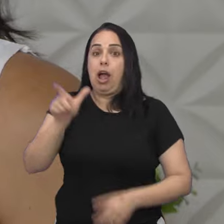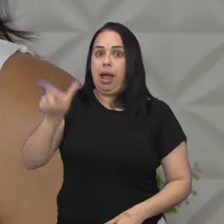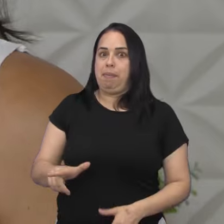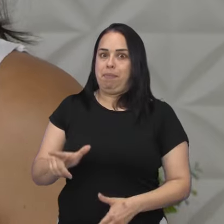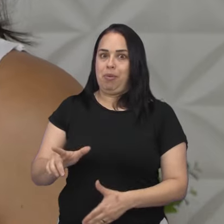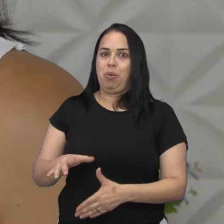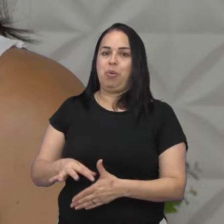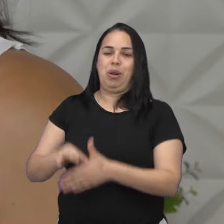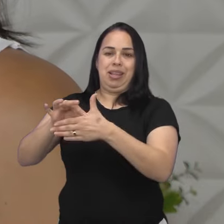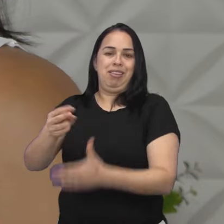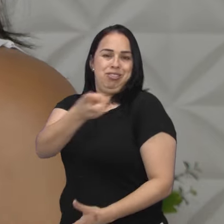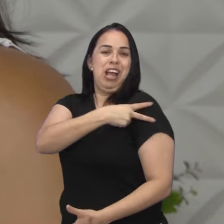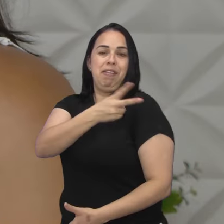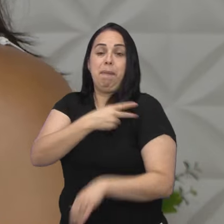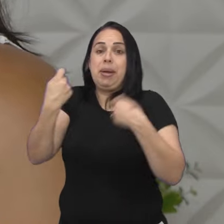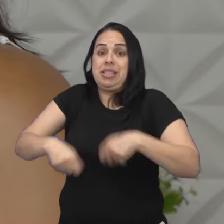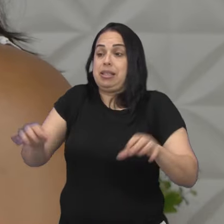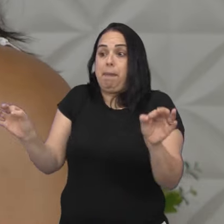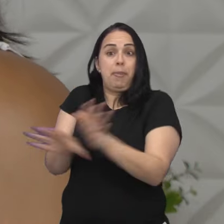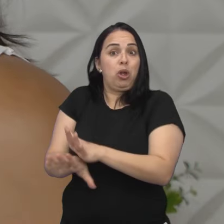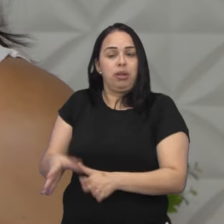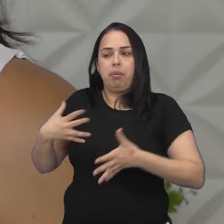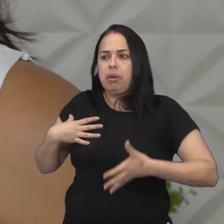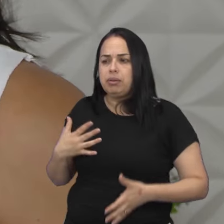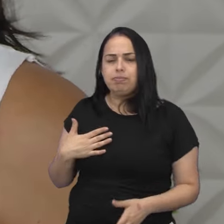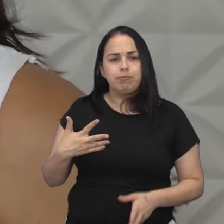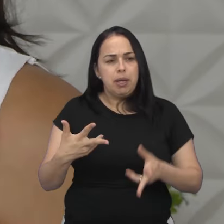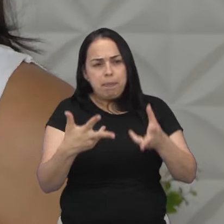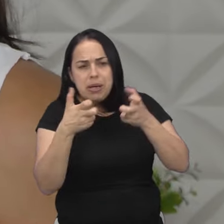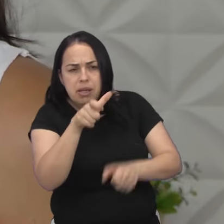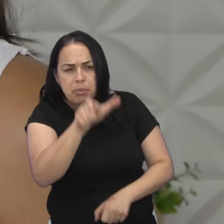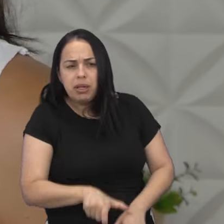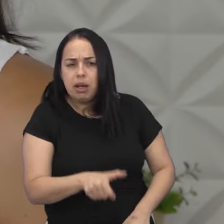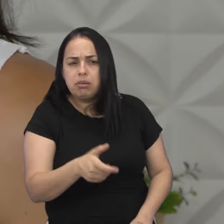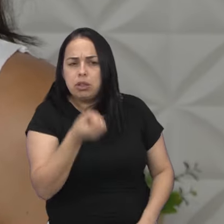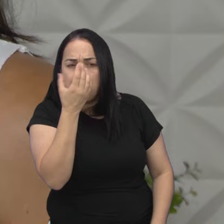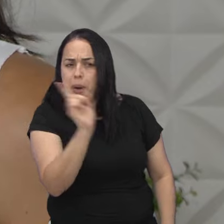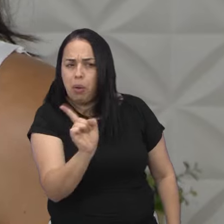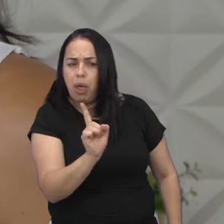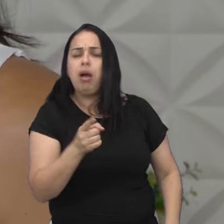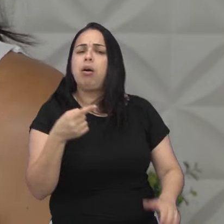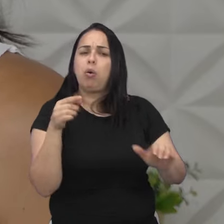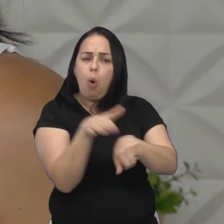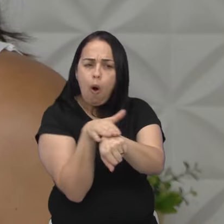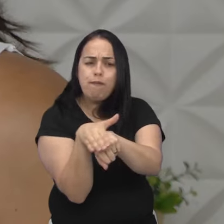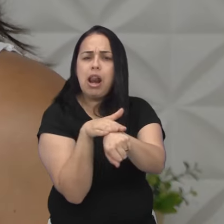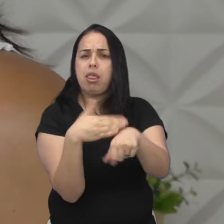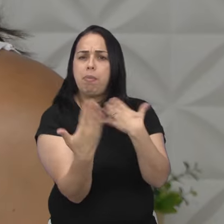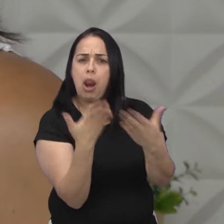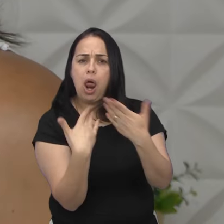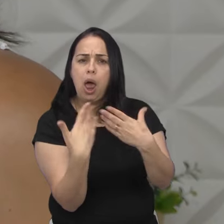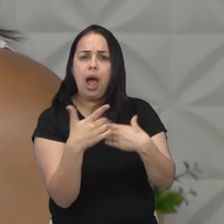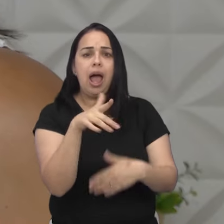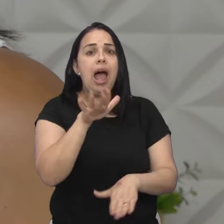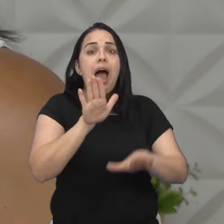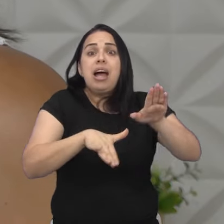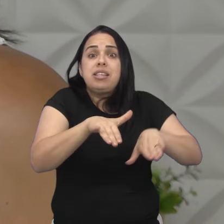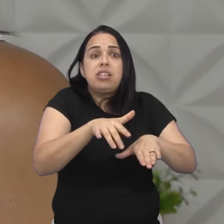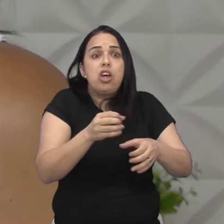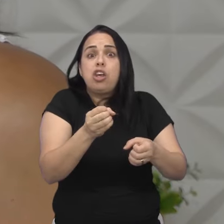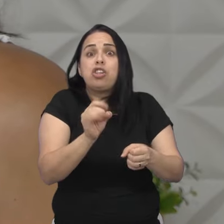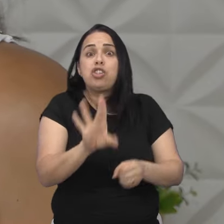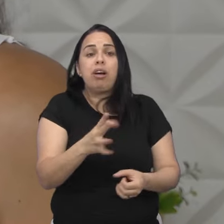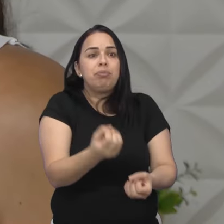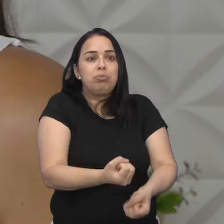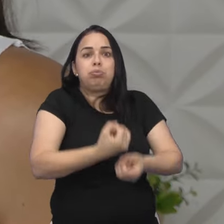via os líderes têm que estar preparados para isso então se eles chegam no ambiente percebe que o colaborou não está bem converse escute